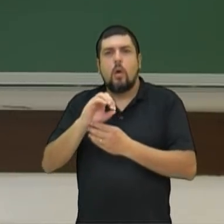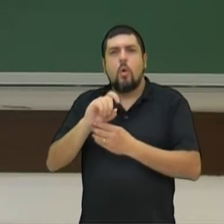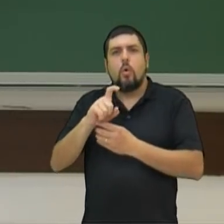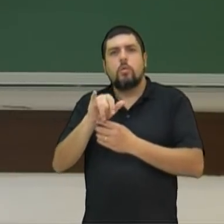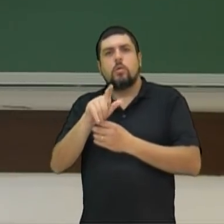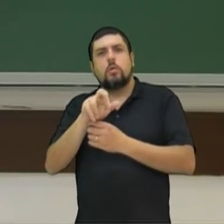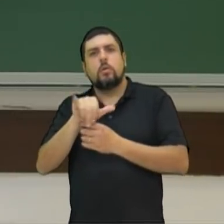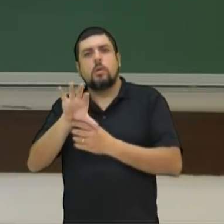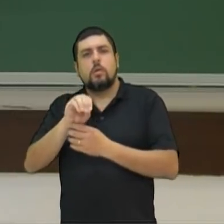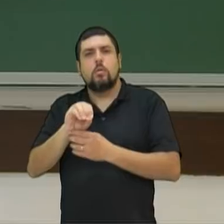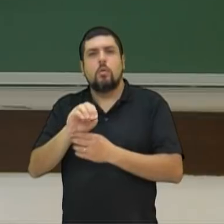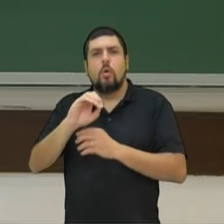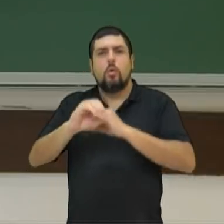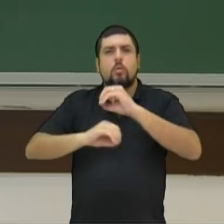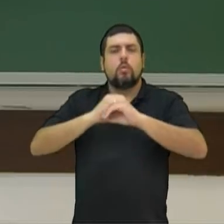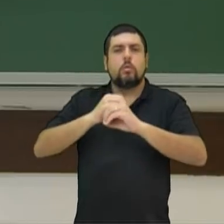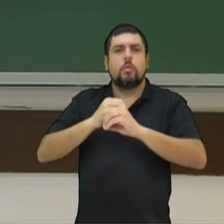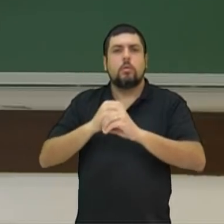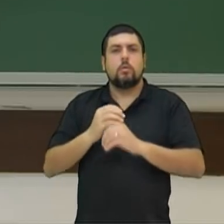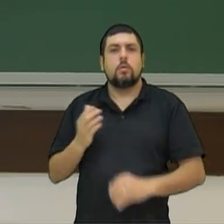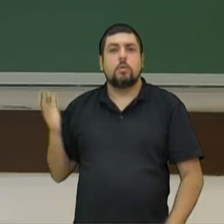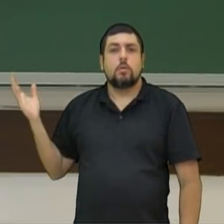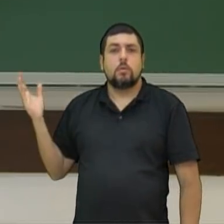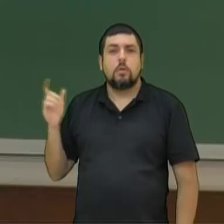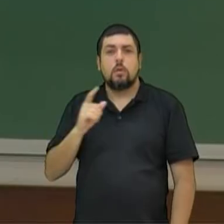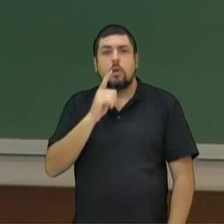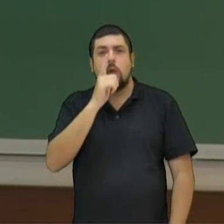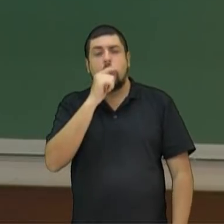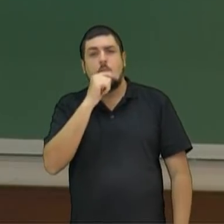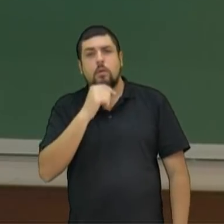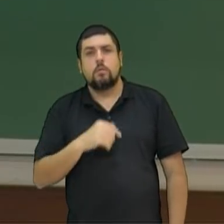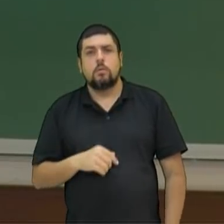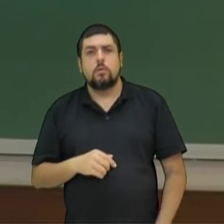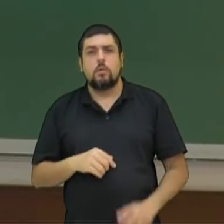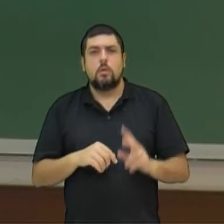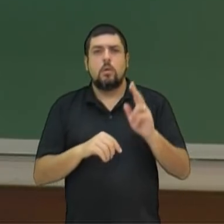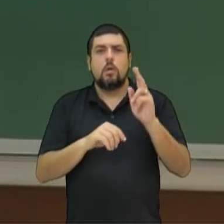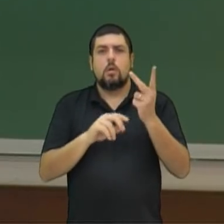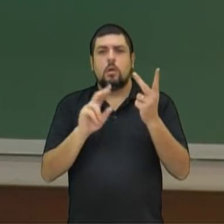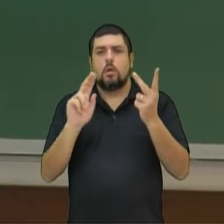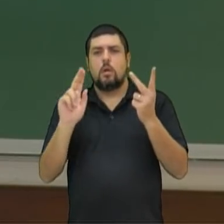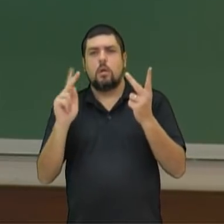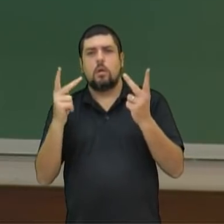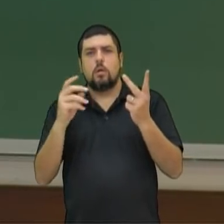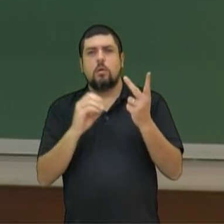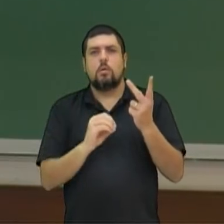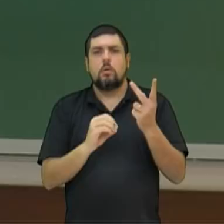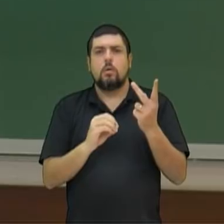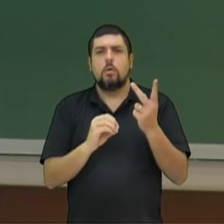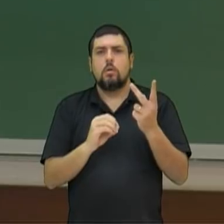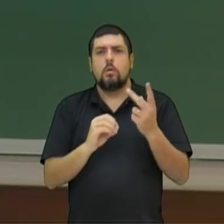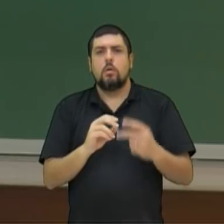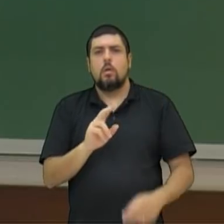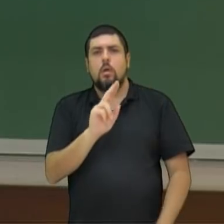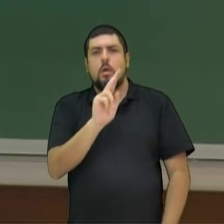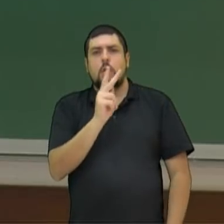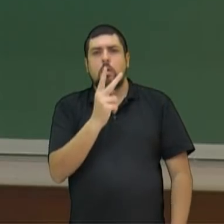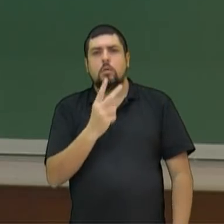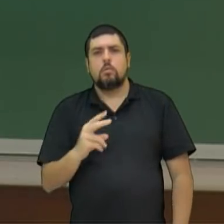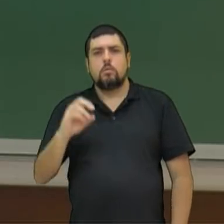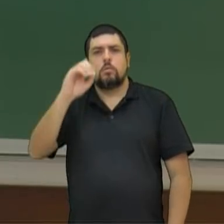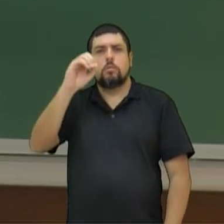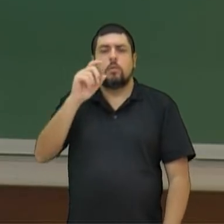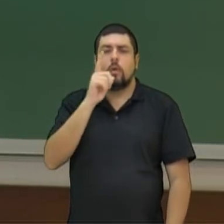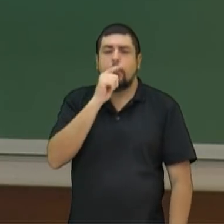hidróxido de hidrogênio? Nenhum nem outro. É água. Não tem 2 hidrogênios e 1 oxigênio? 2 hidrogênios e 1 oxigênio